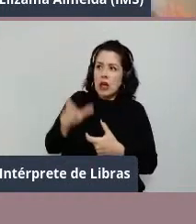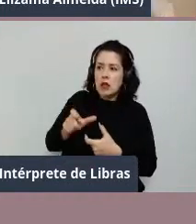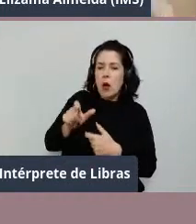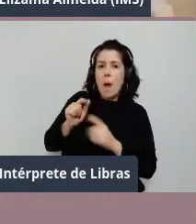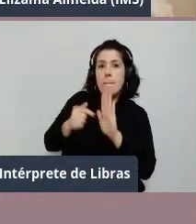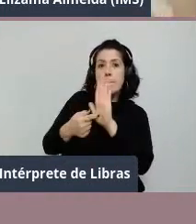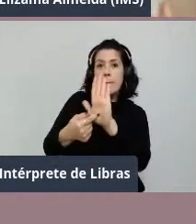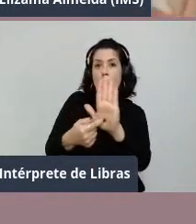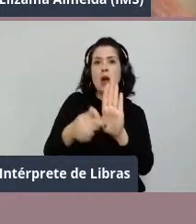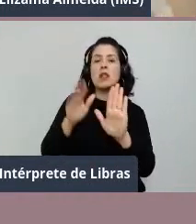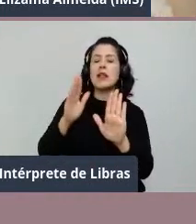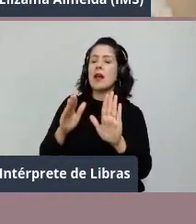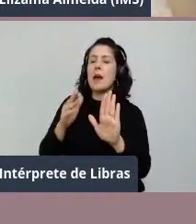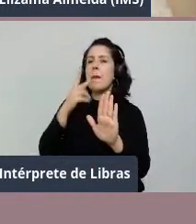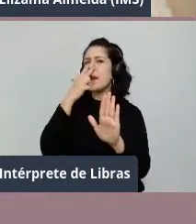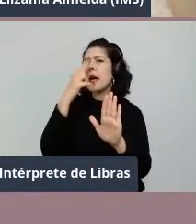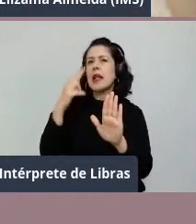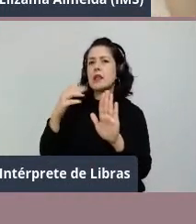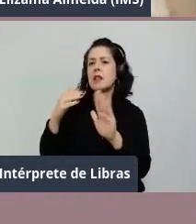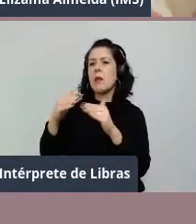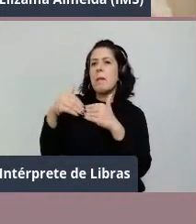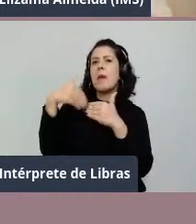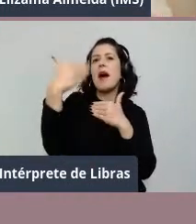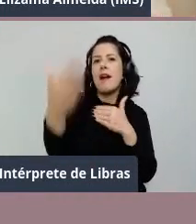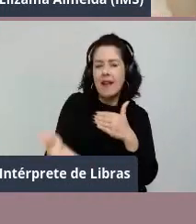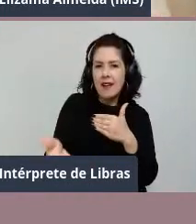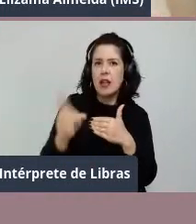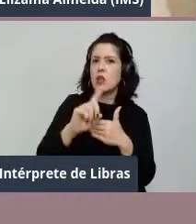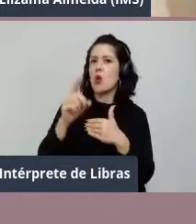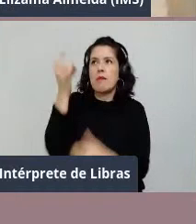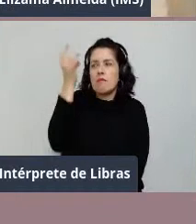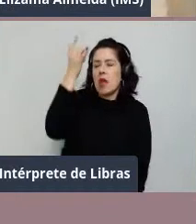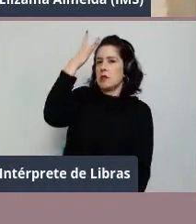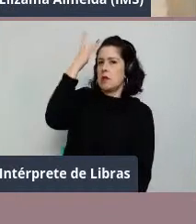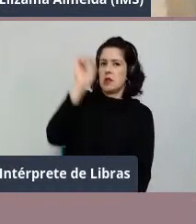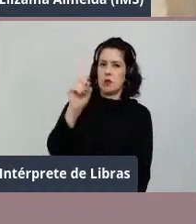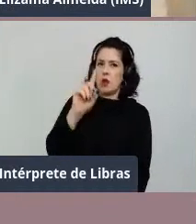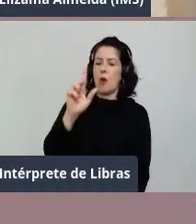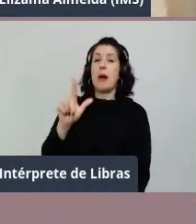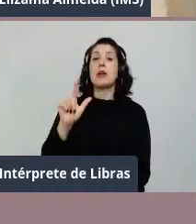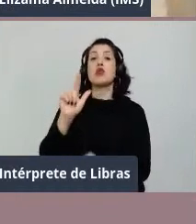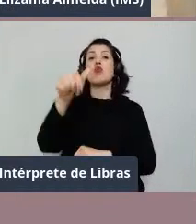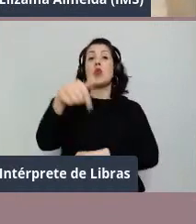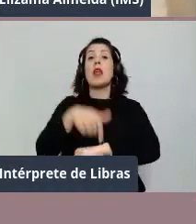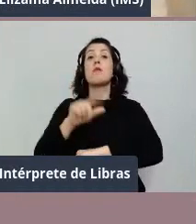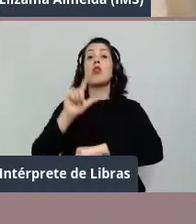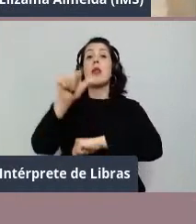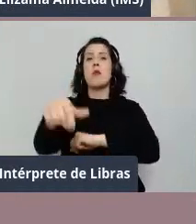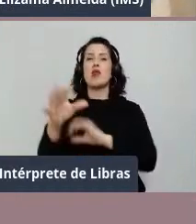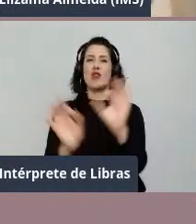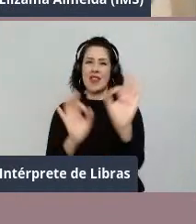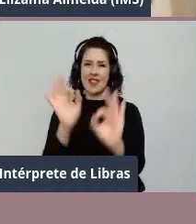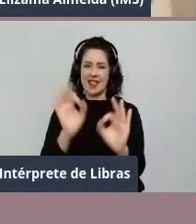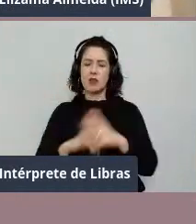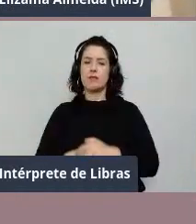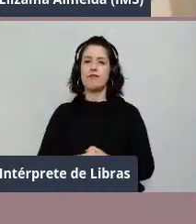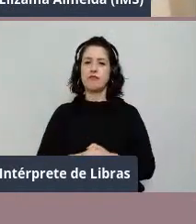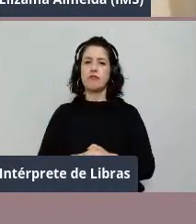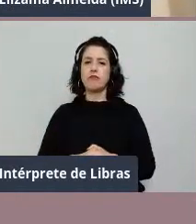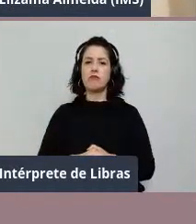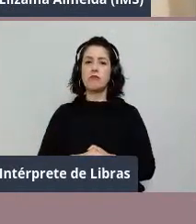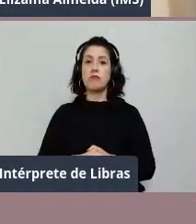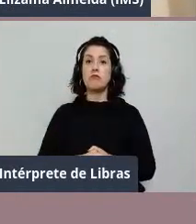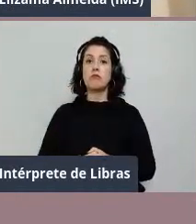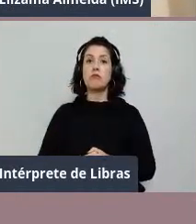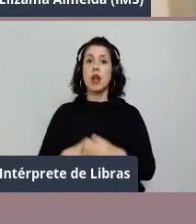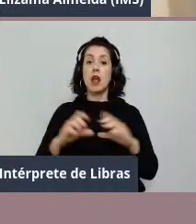é quase avançado, né? Não é mais da inspiração, mas é do depois. E aqui embaixo a gente tem uma